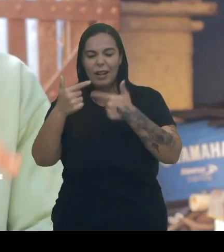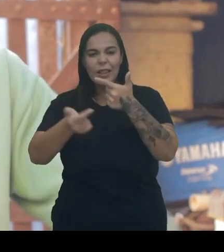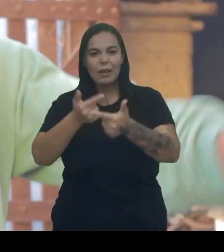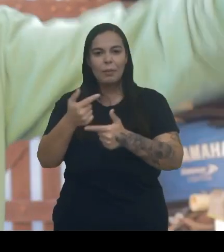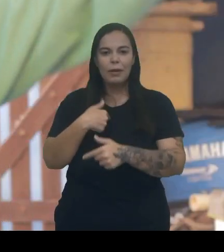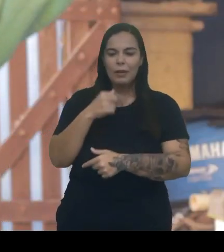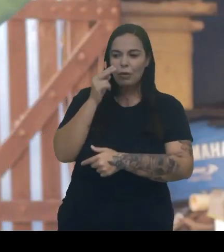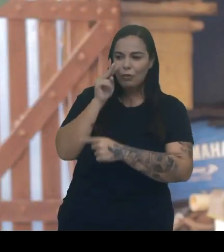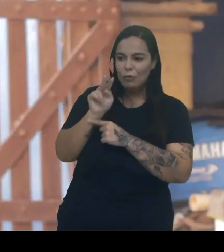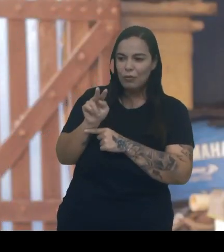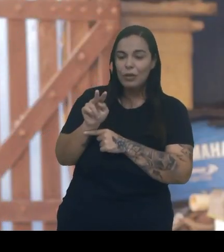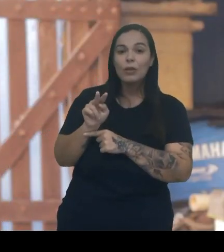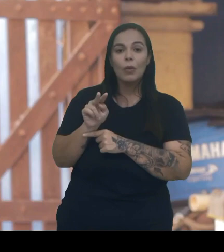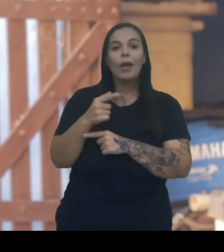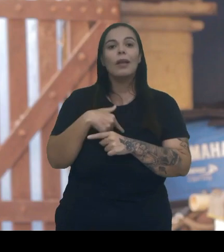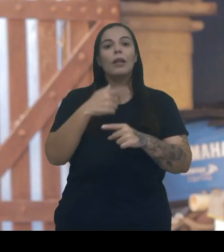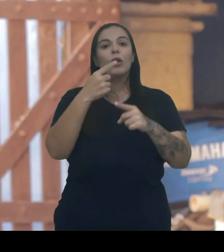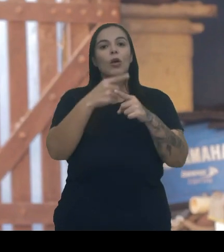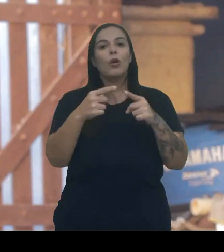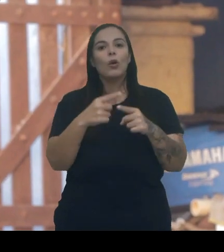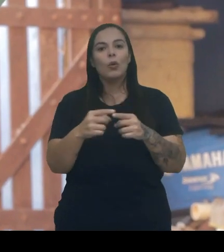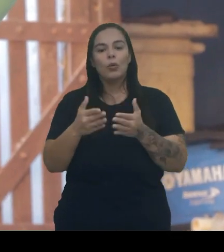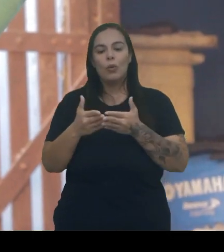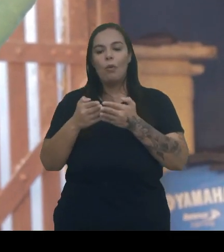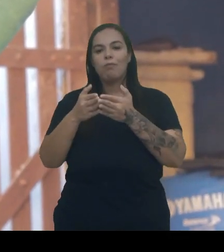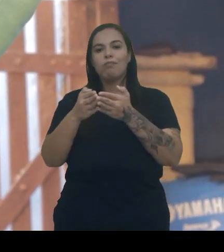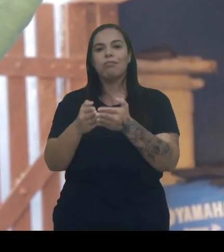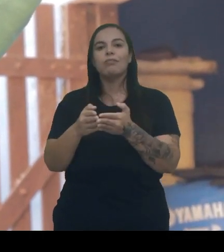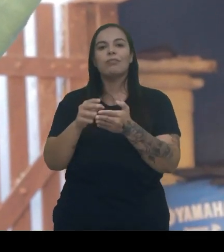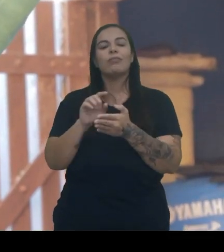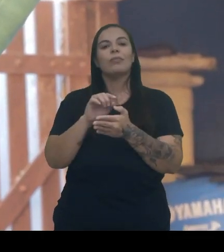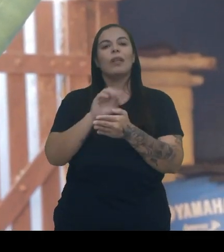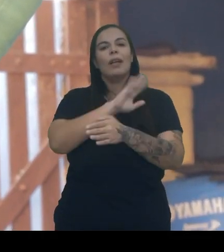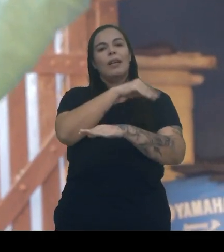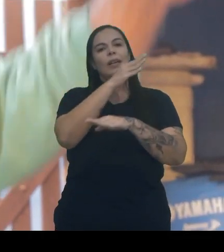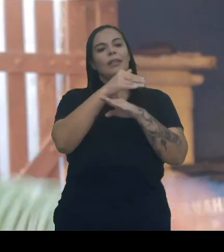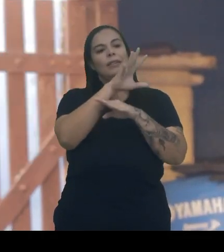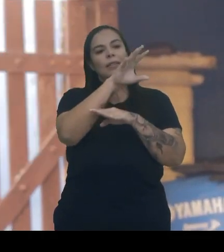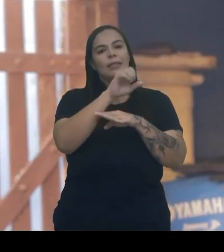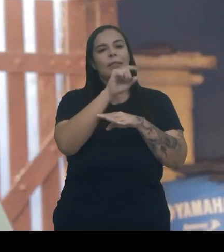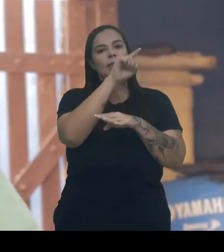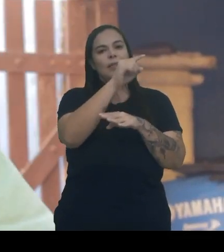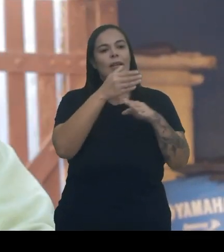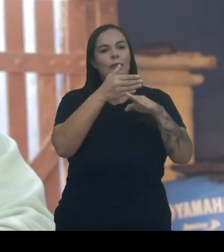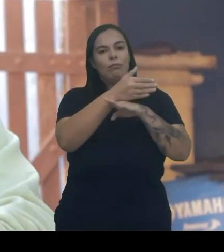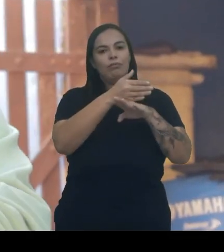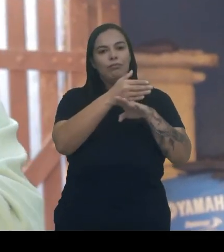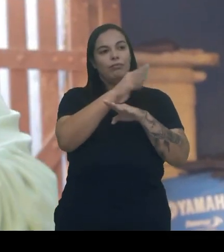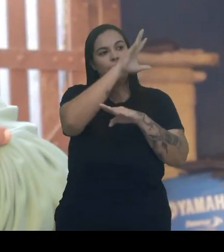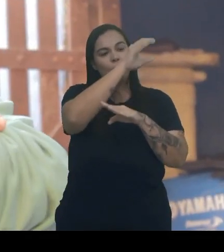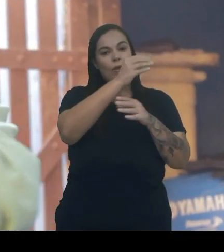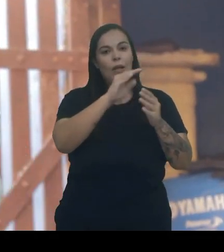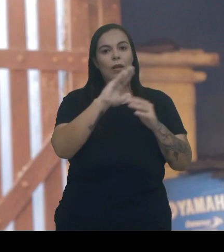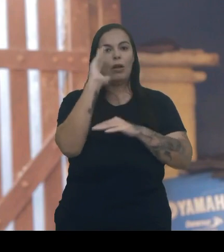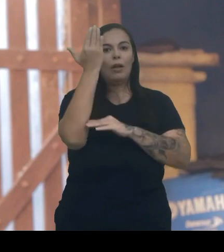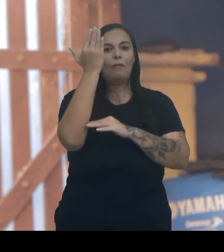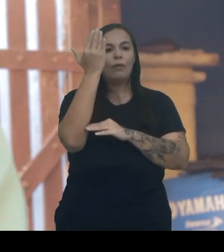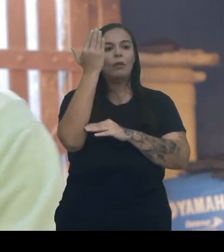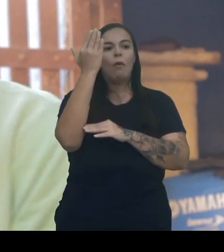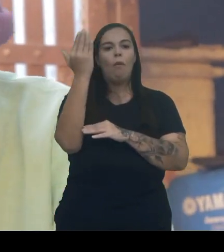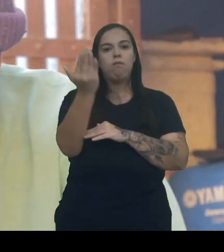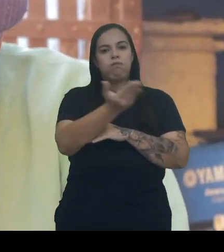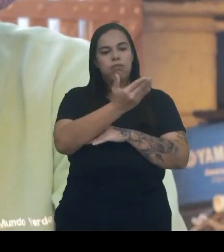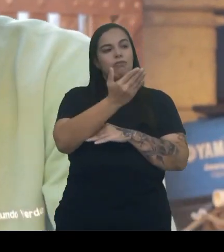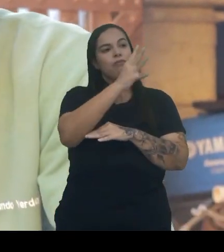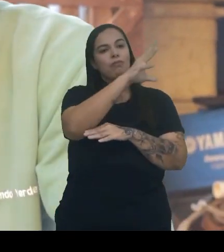de estalinho aí em cima das andorinhas, da Serra da Tiririca aí, as andorinhas, ele trouxe um tronco, mais ou menos dessa grossura, mais ou